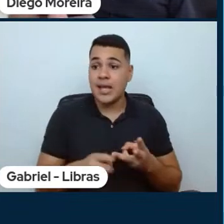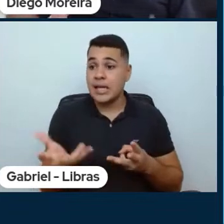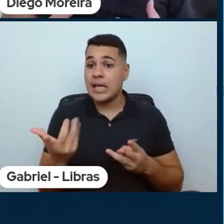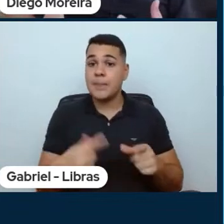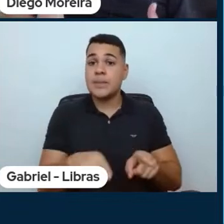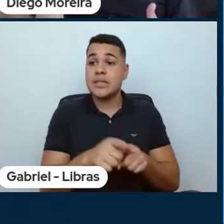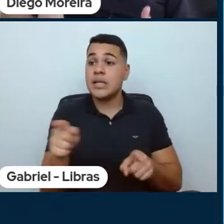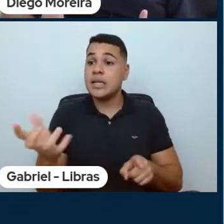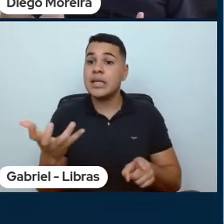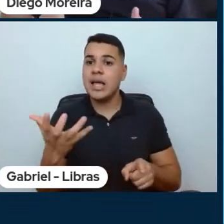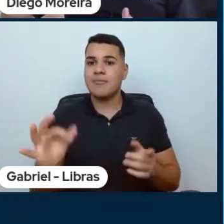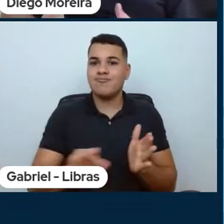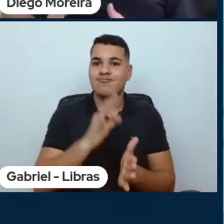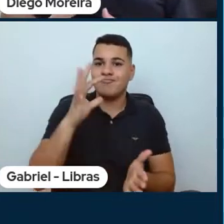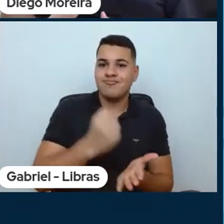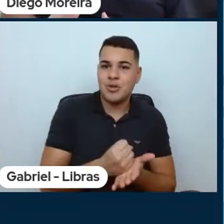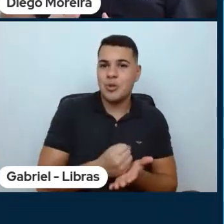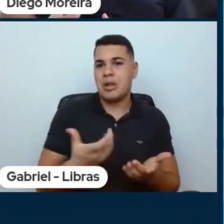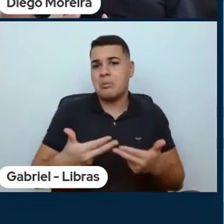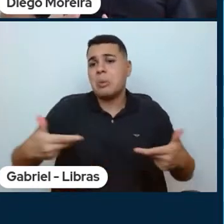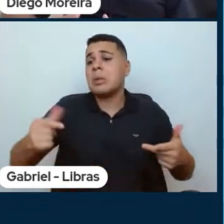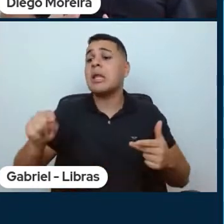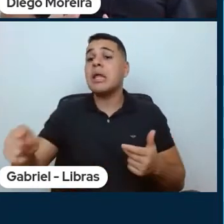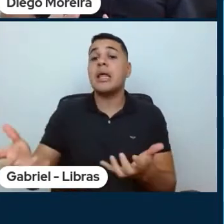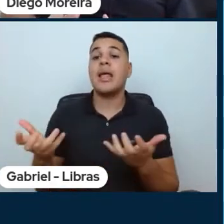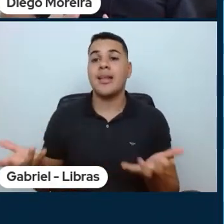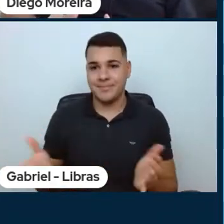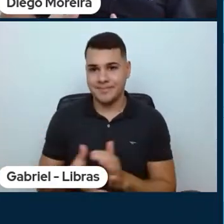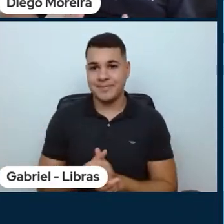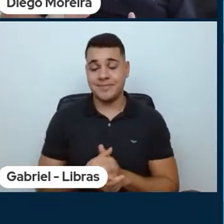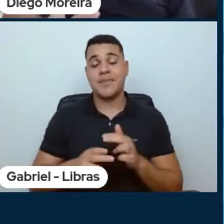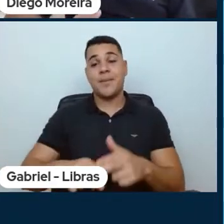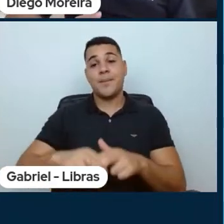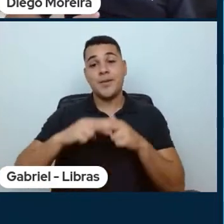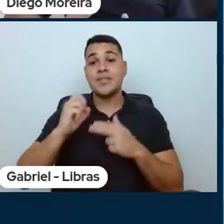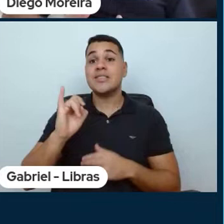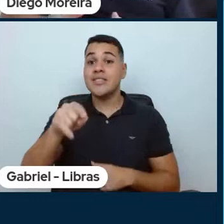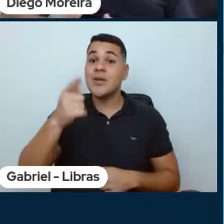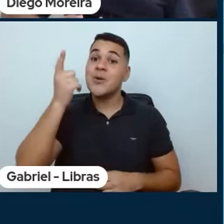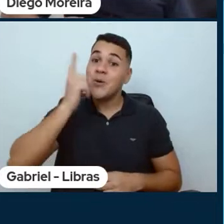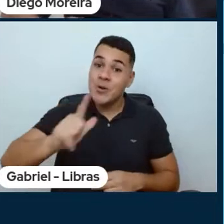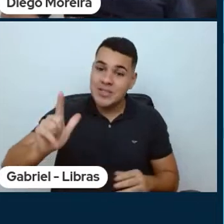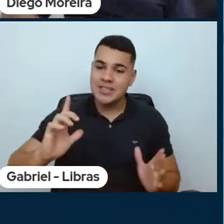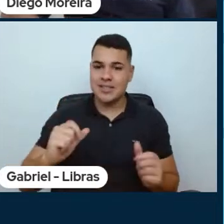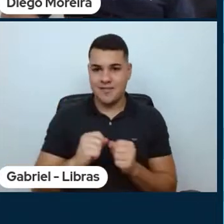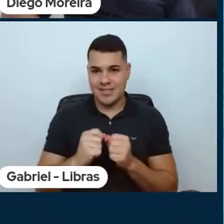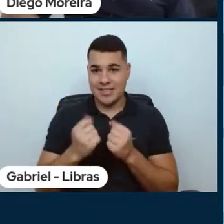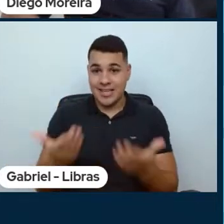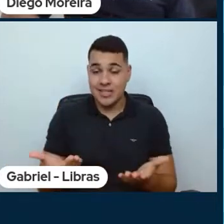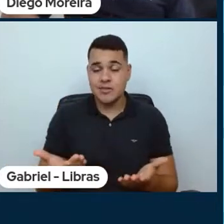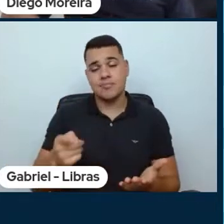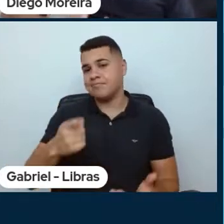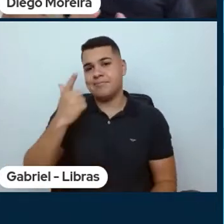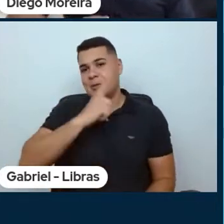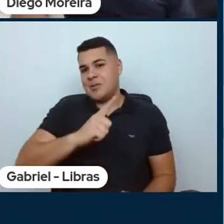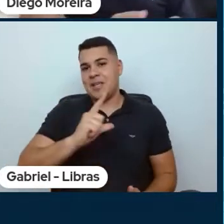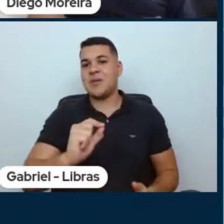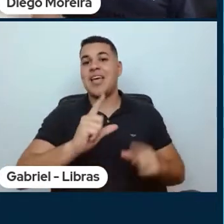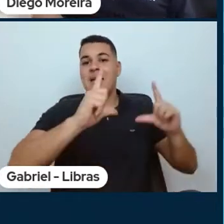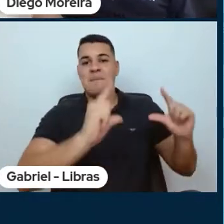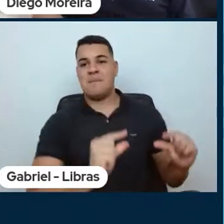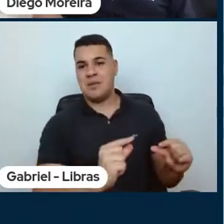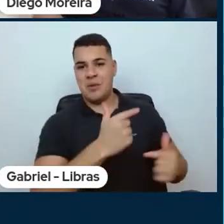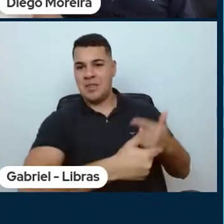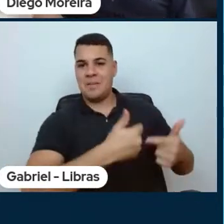né. Porque uma vez feito isso de forma correta, você consegue diminuir o seu capital humano para fazer essa atividade e deixar isso de